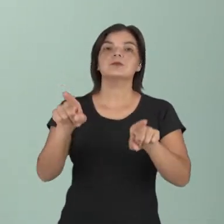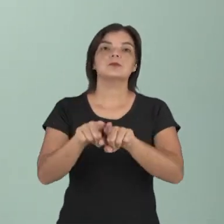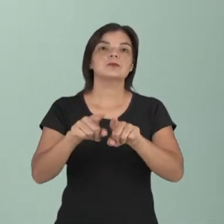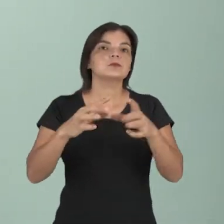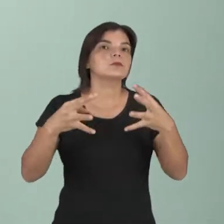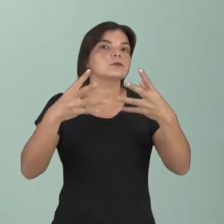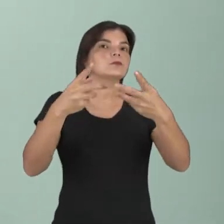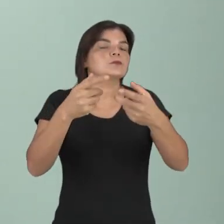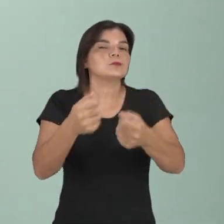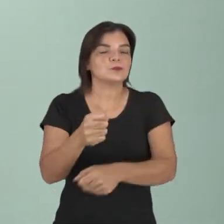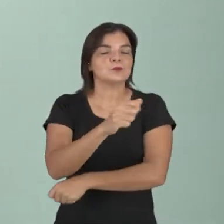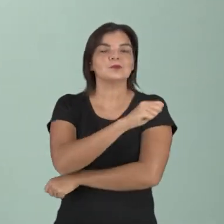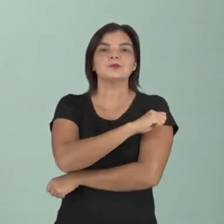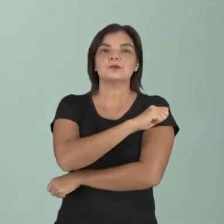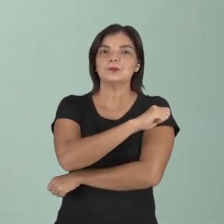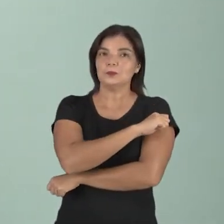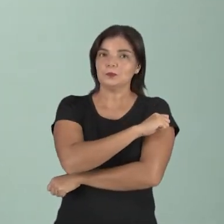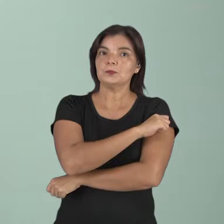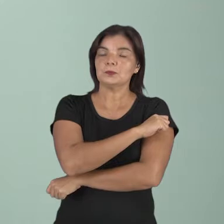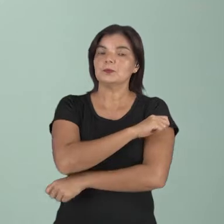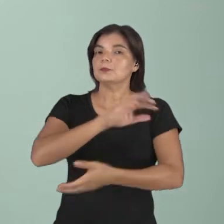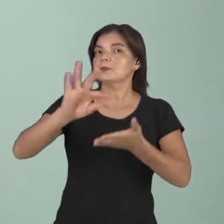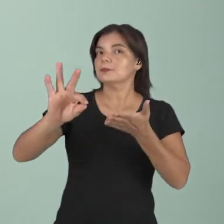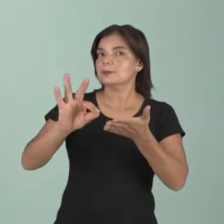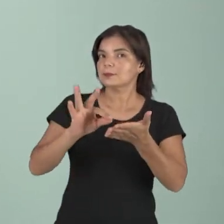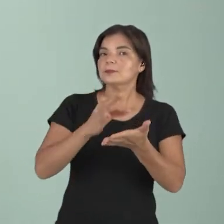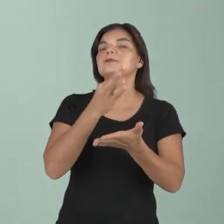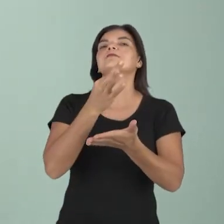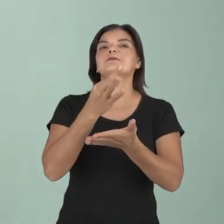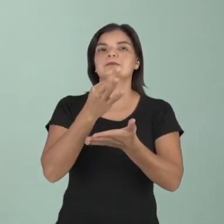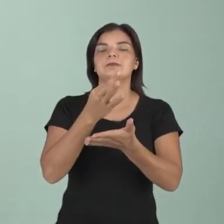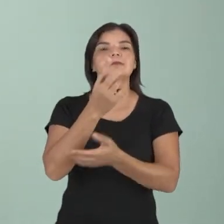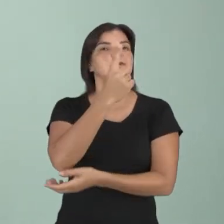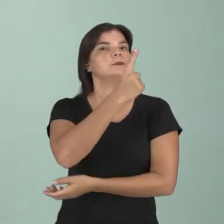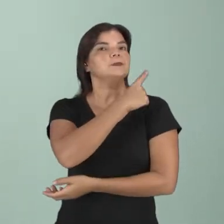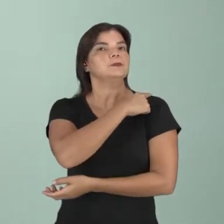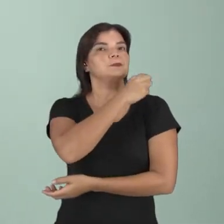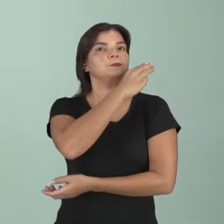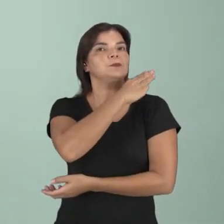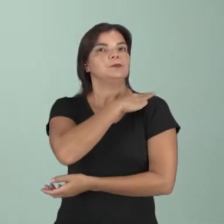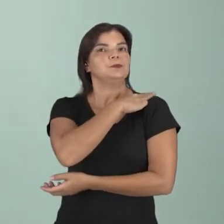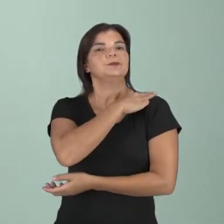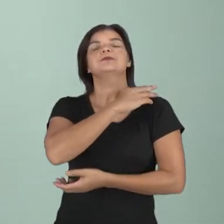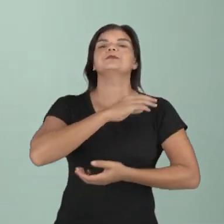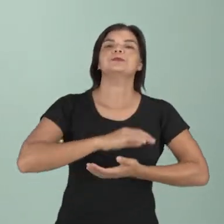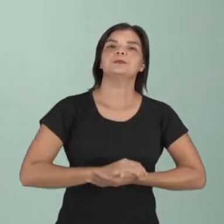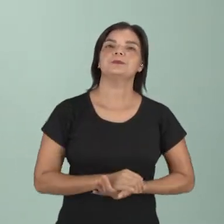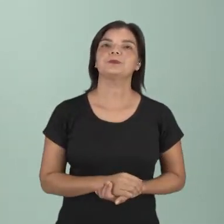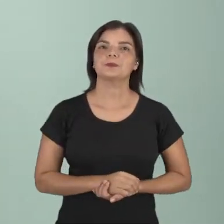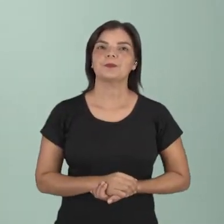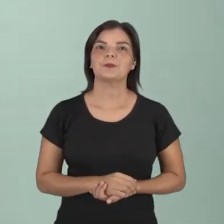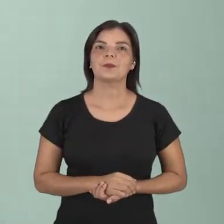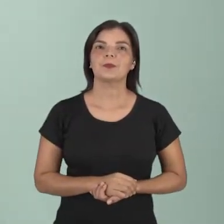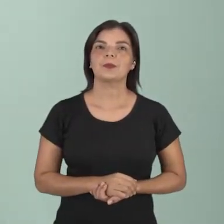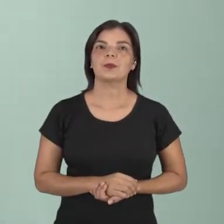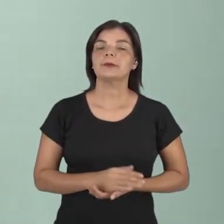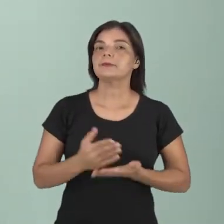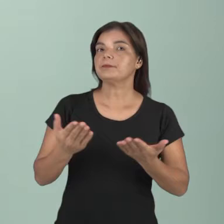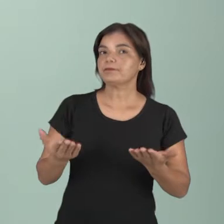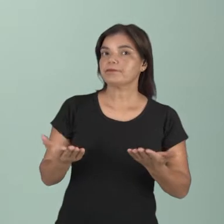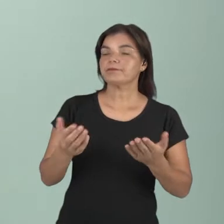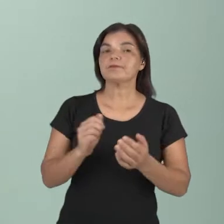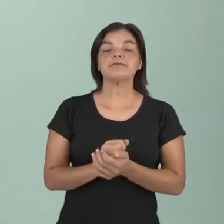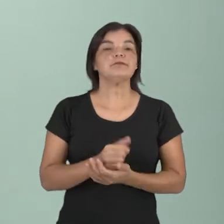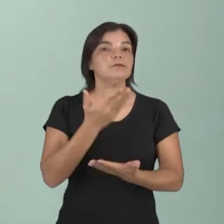a todos os alunos e alunas que estão matriculados na primeira série do ensino médio. E